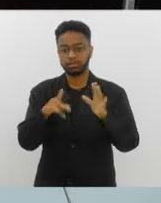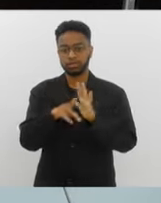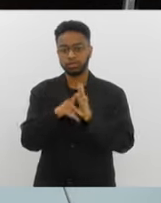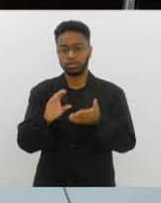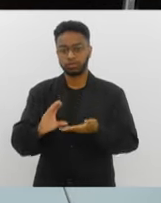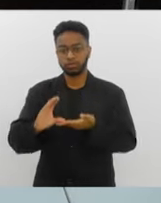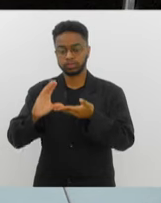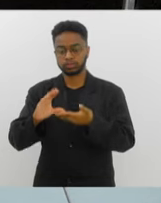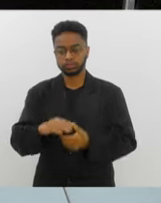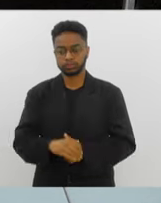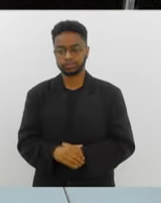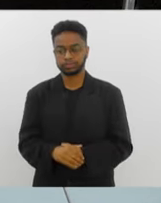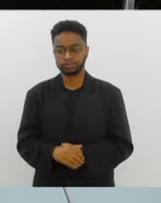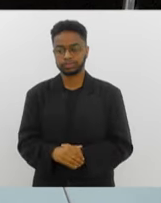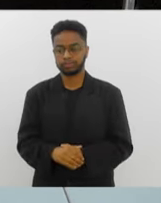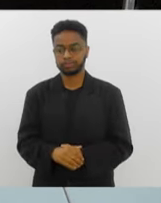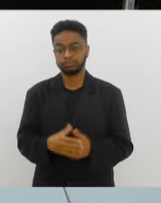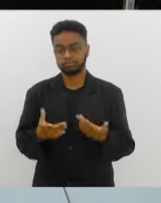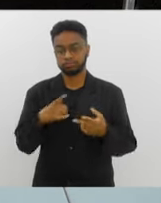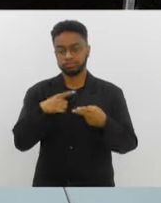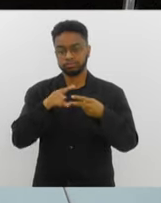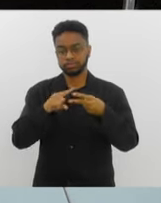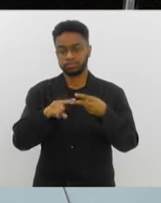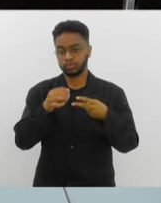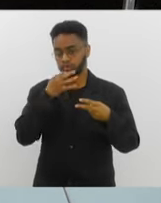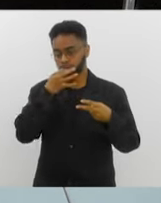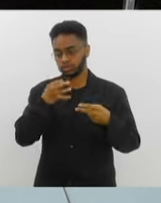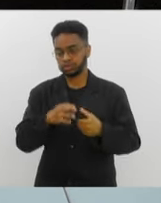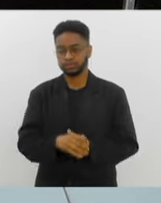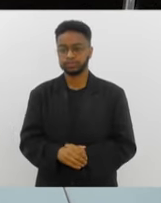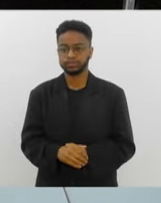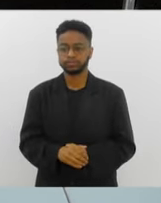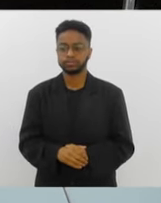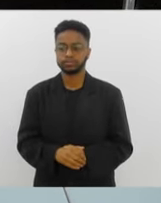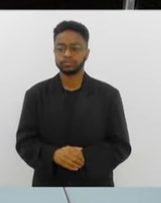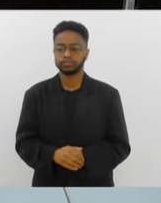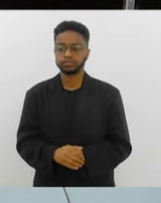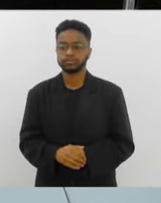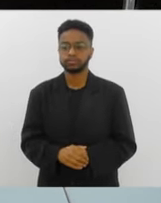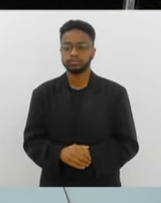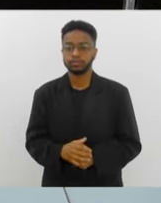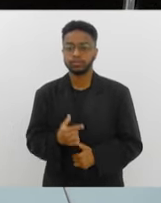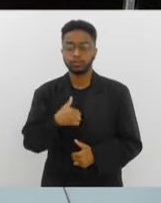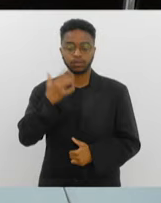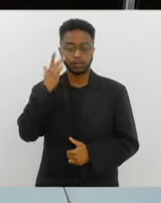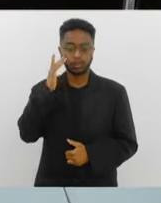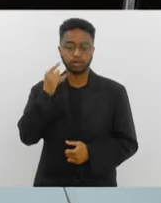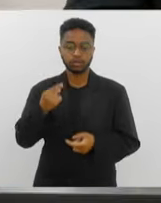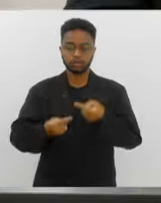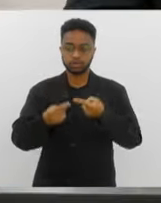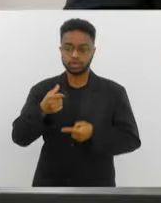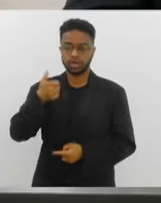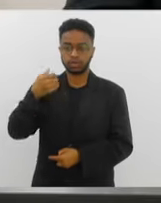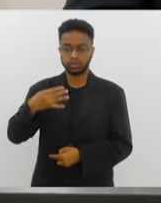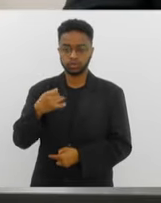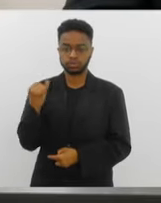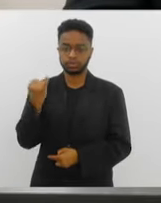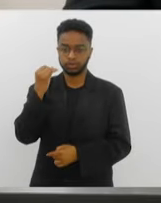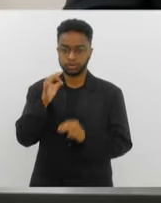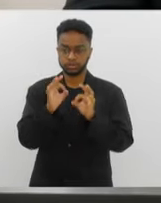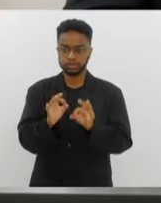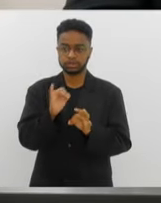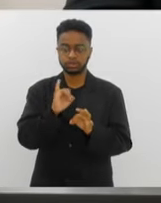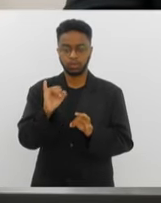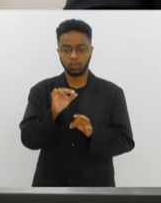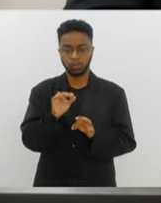Conselho. Entendendo? Essas duas sugestões. De fato, assiste a razão, Vossa Excelência. Acho que essa discussão do 14 é importante, que a gente faça de fato, se muda, se não